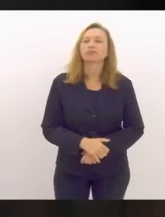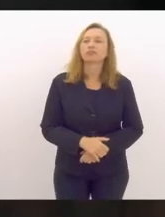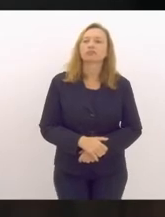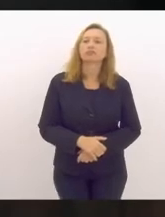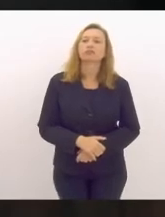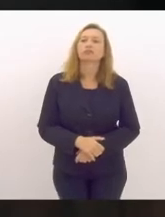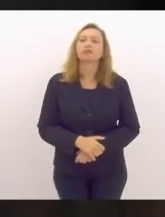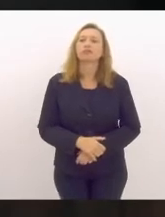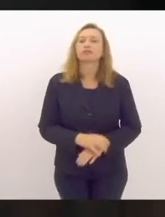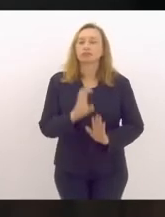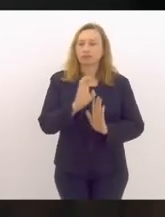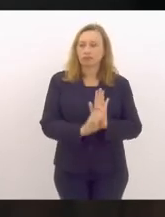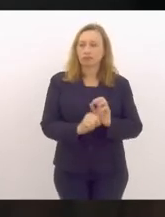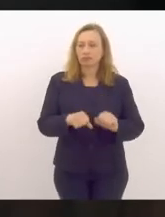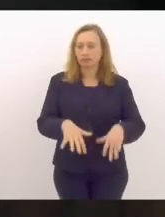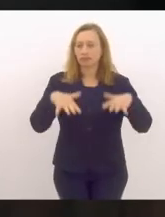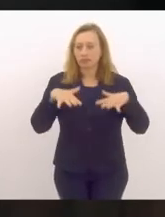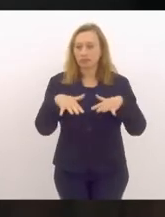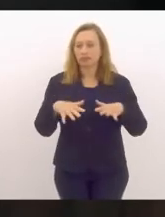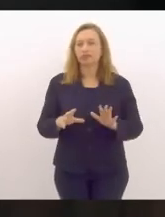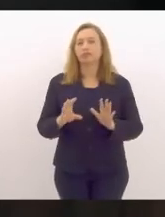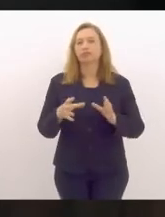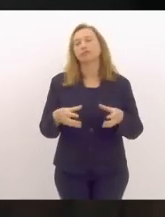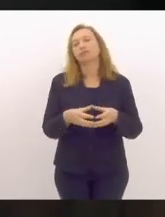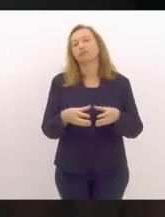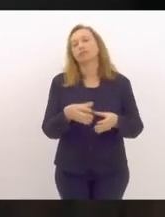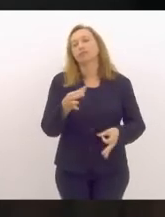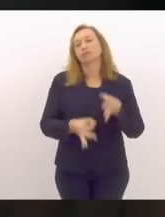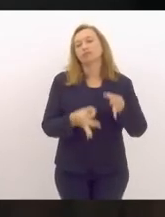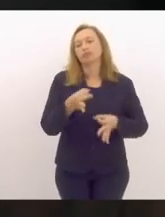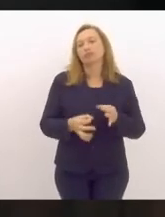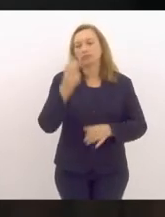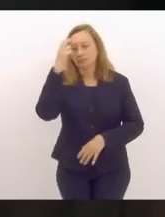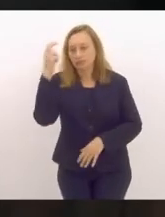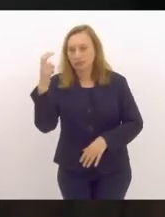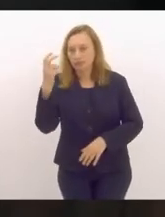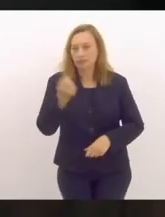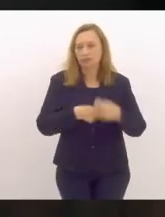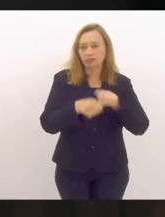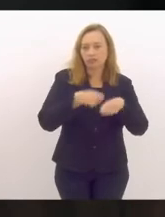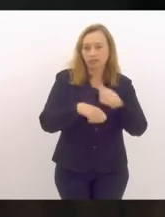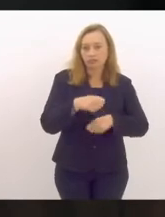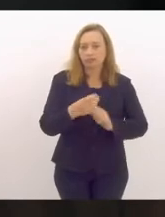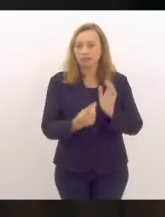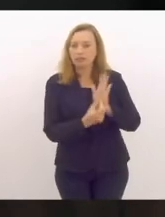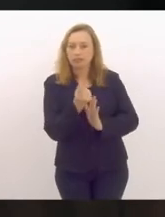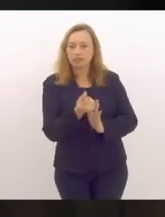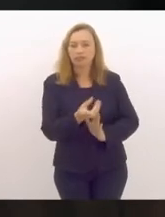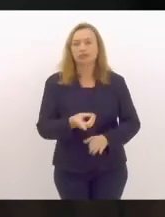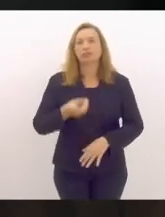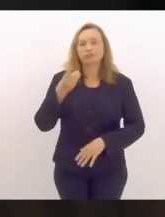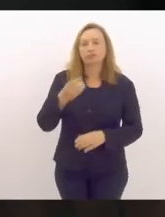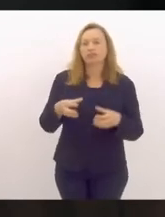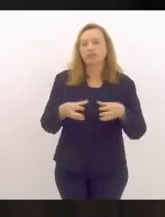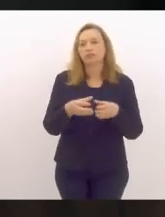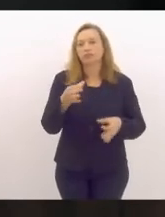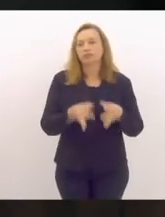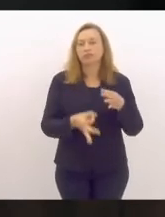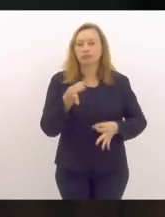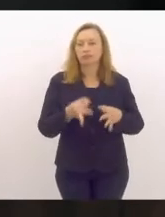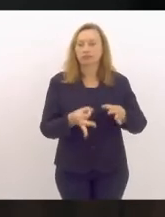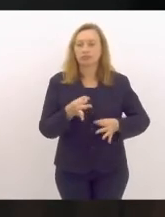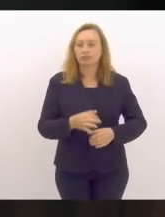pareceres as emendas de plenário das comissões de Constituição e Justiça, Cultura, Economia e Orçamento. Permite parecer pela Comissão de Constituição e